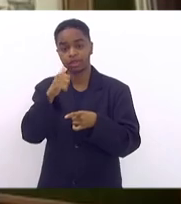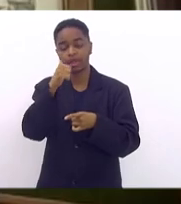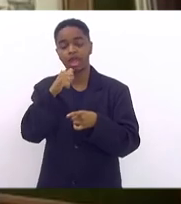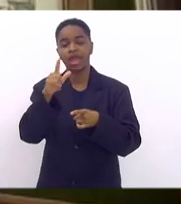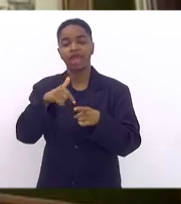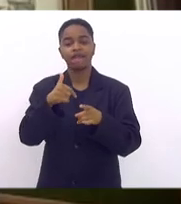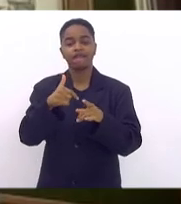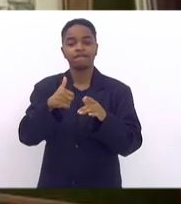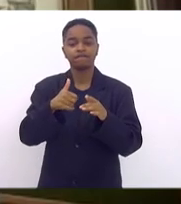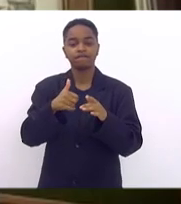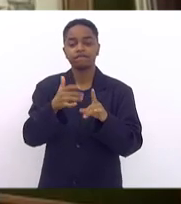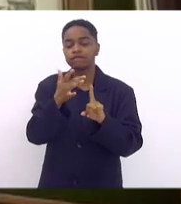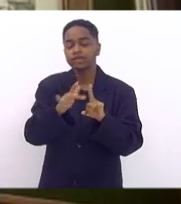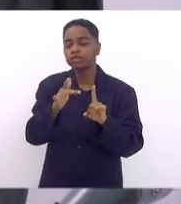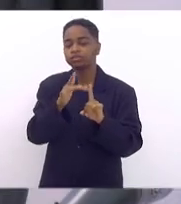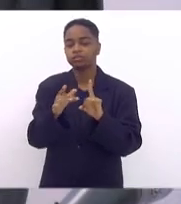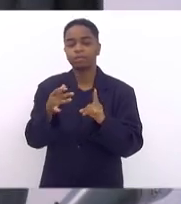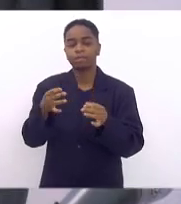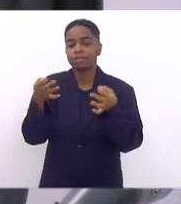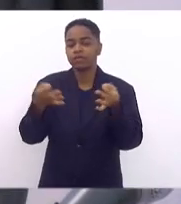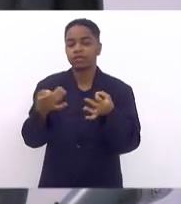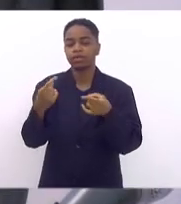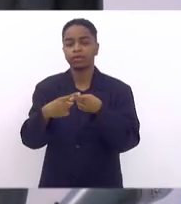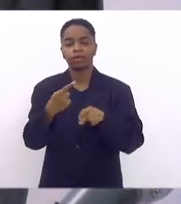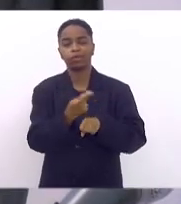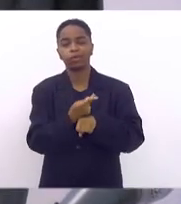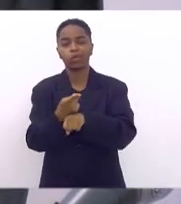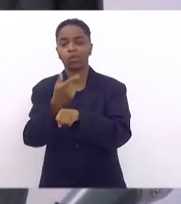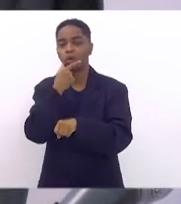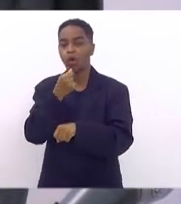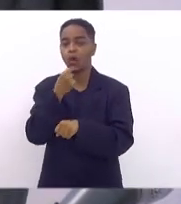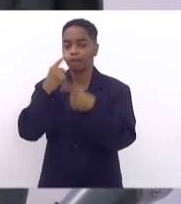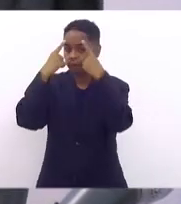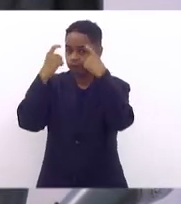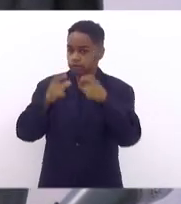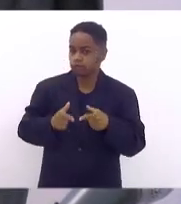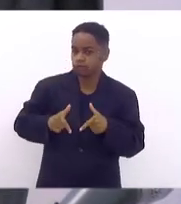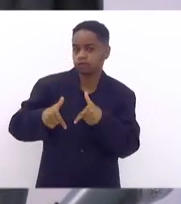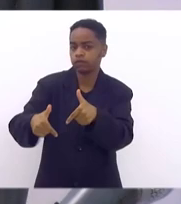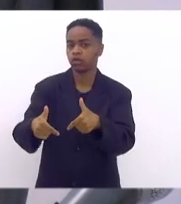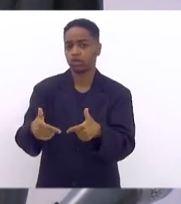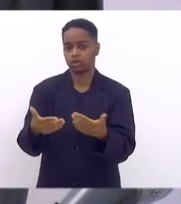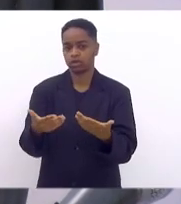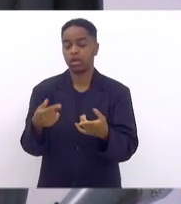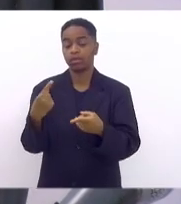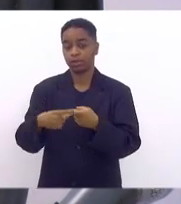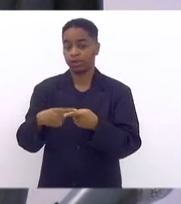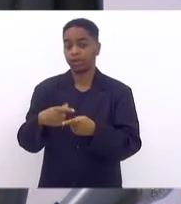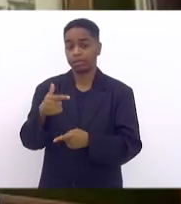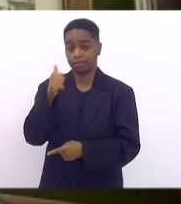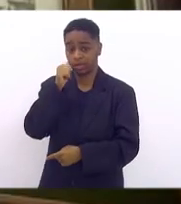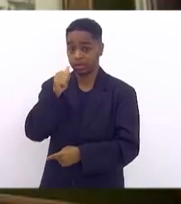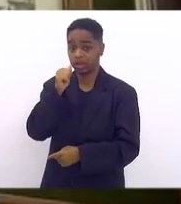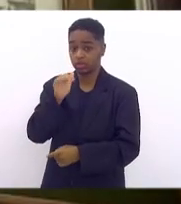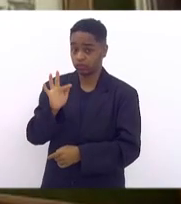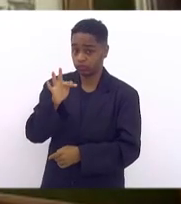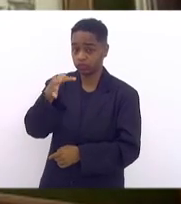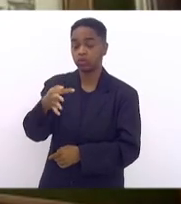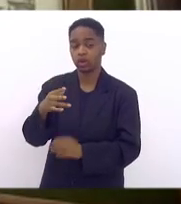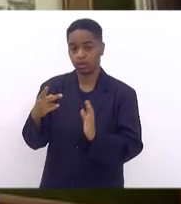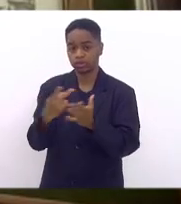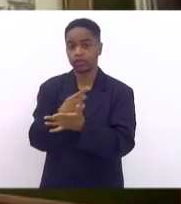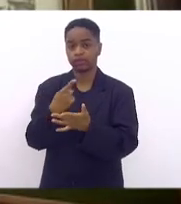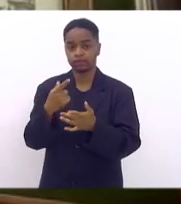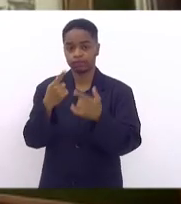se tornar uma mulher que vai procurar um homem agressor, um homem violento lá na frente. Ela vai ser uma vítima de violência doméstica lá na